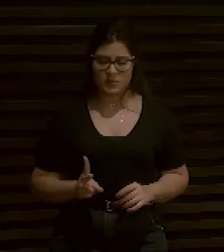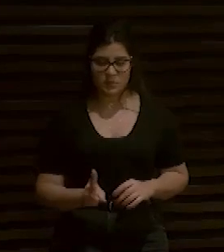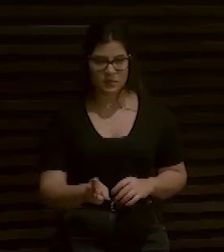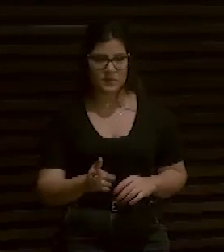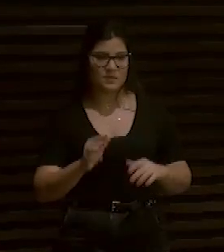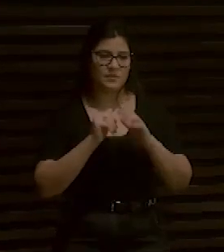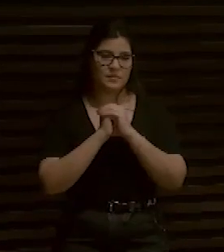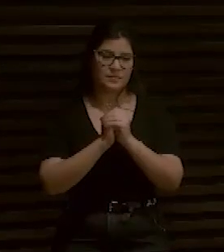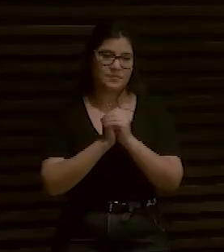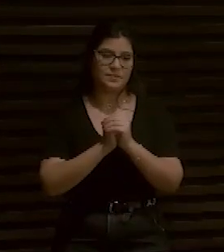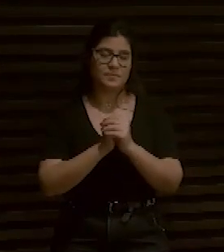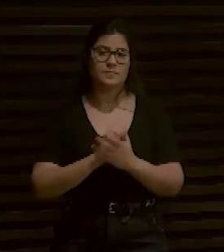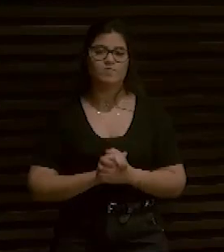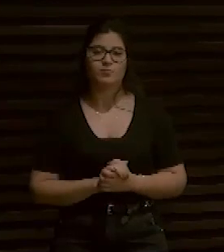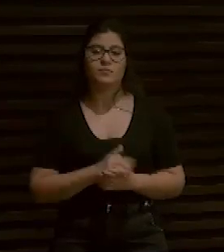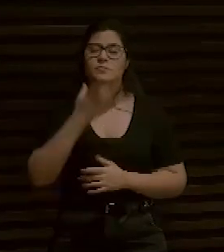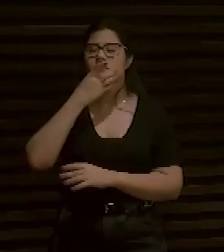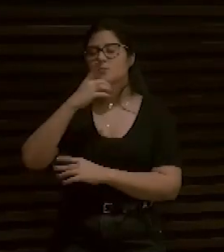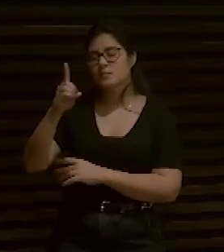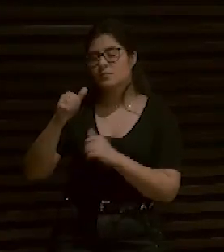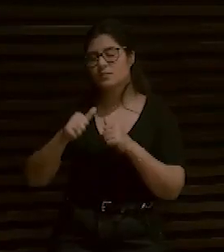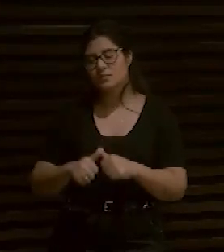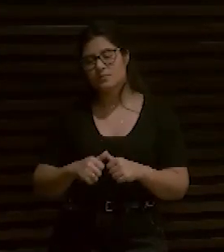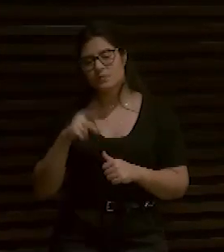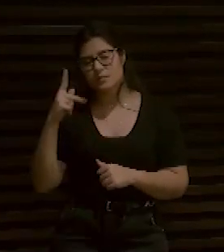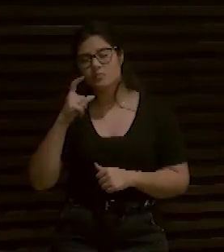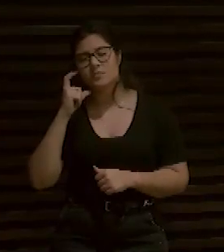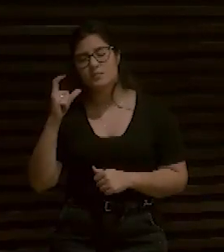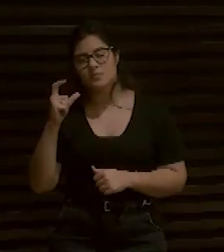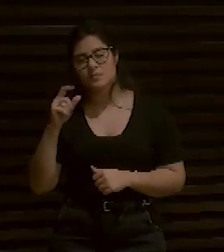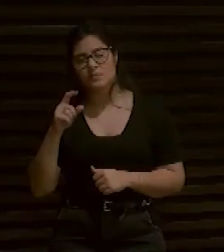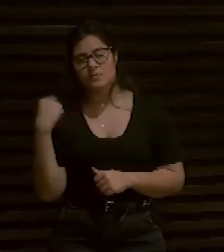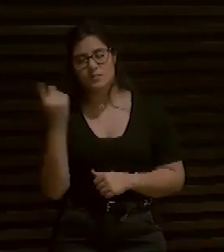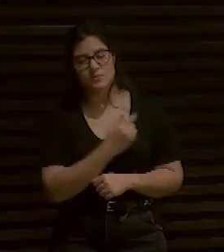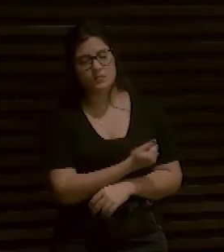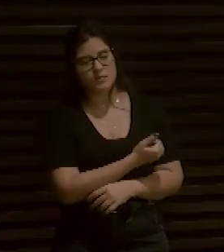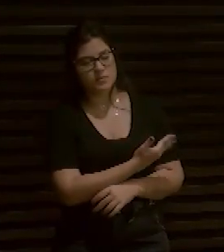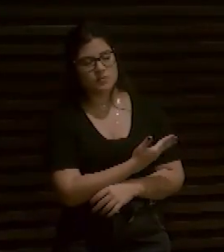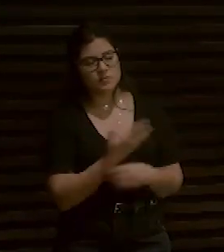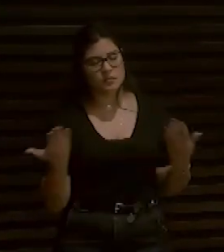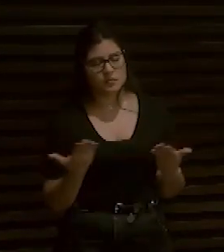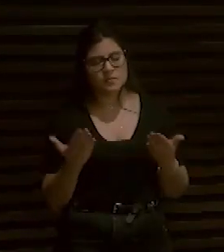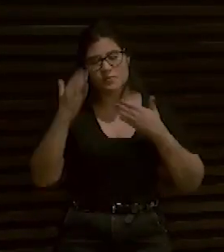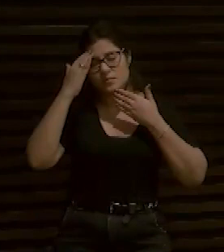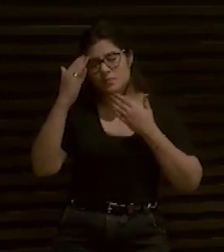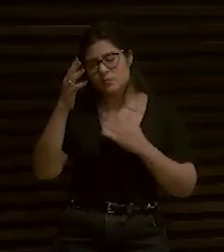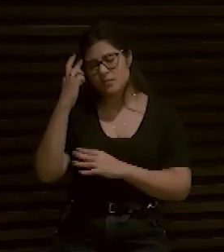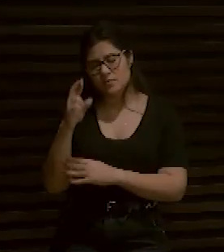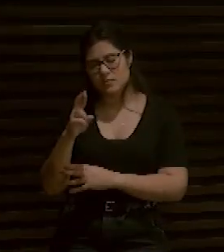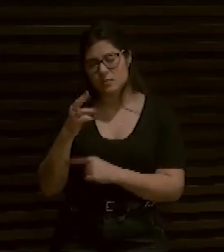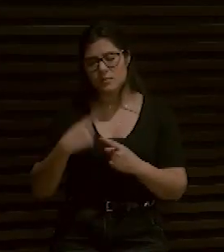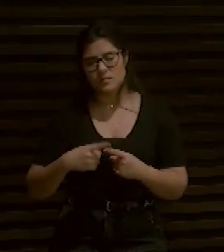sempre. Amém. Pai, essa foi a tua palavra para nossos corações nessa manhã. Muito obrigado, porque o